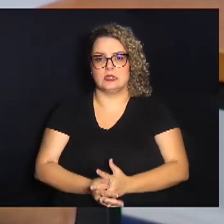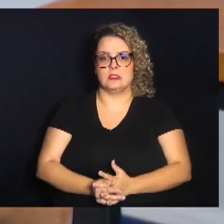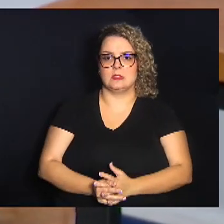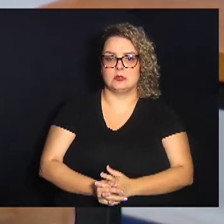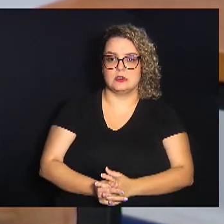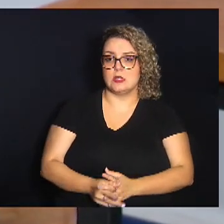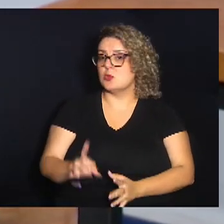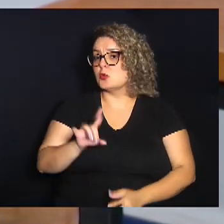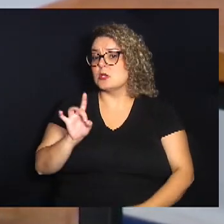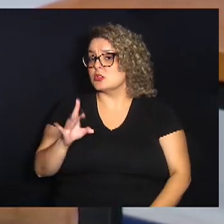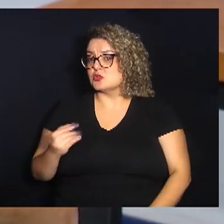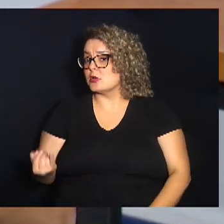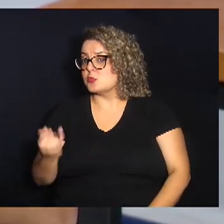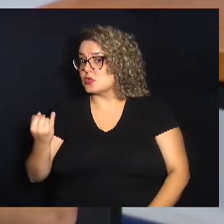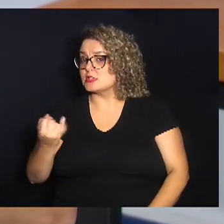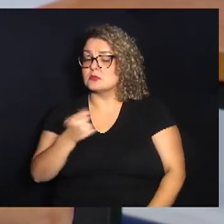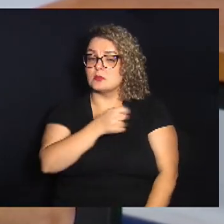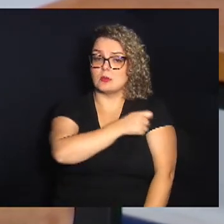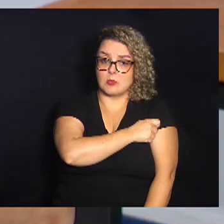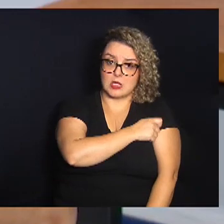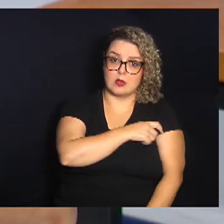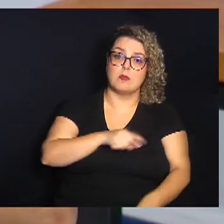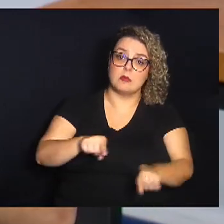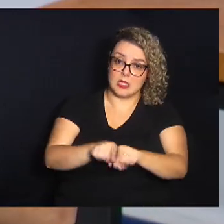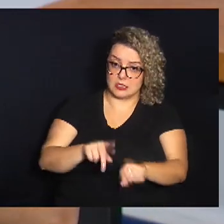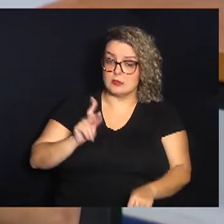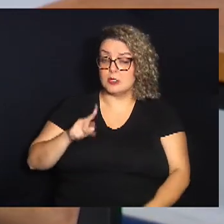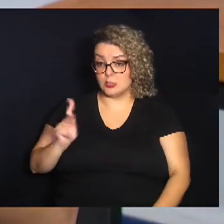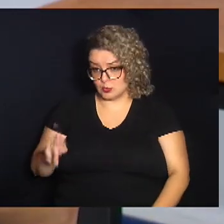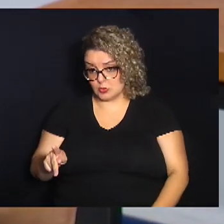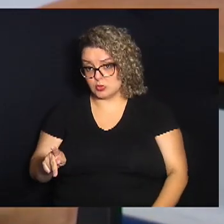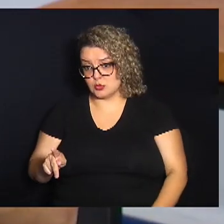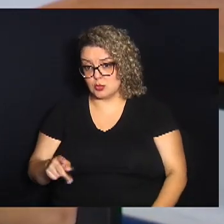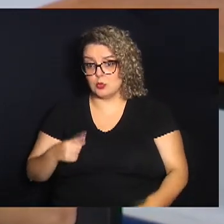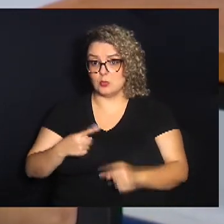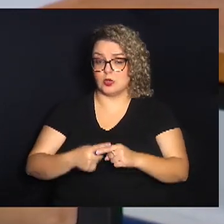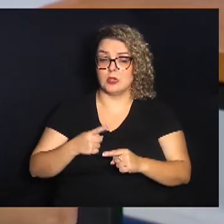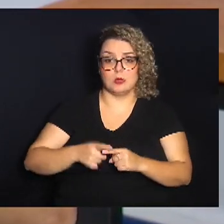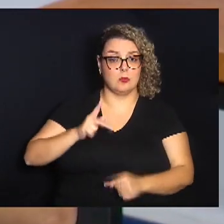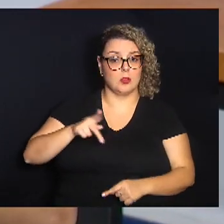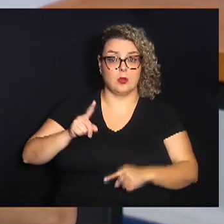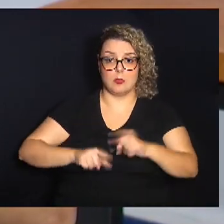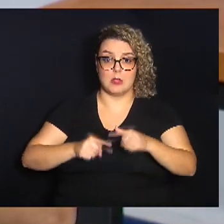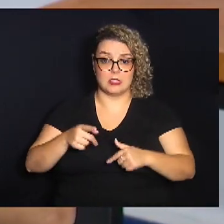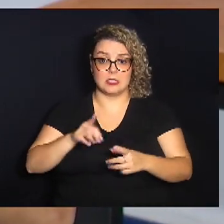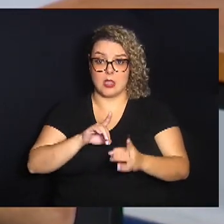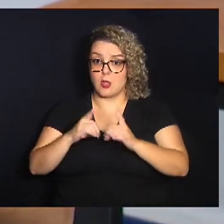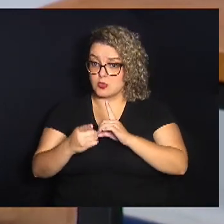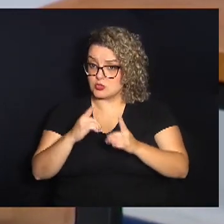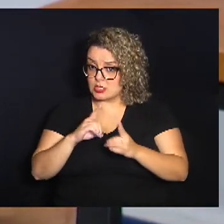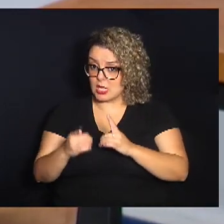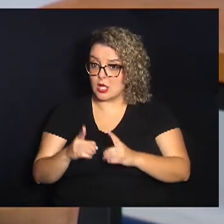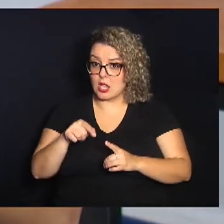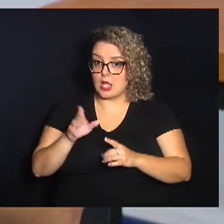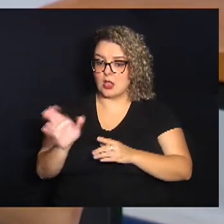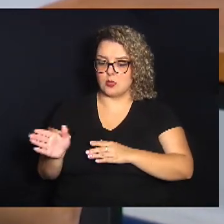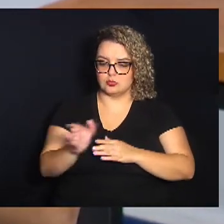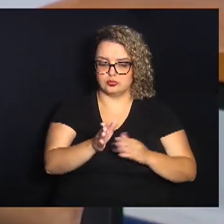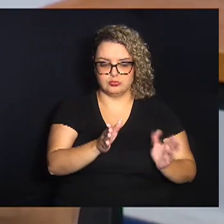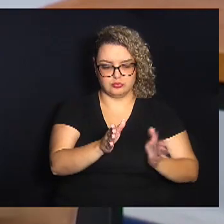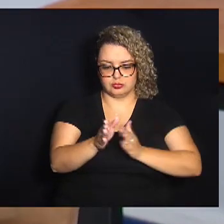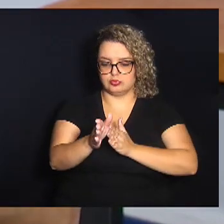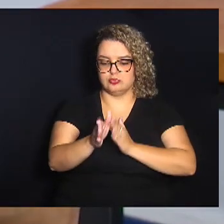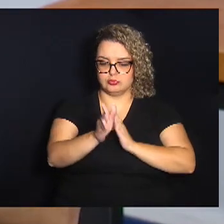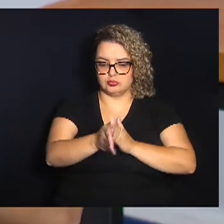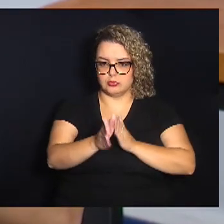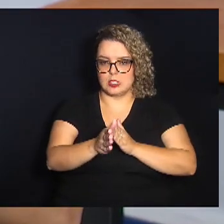só importância para os alunos, mas também para o professor. Para o professor, o material didático ele é o norteador da